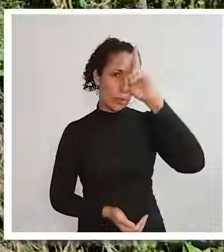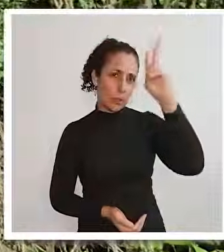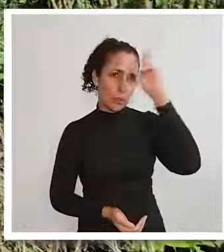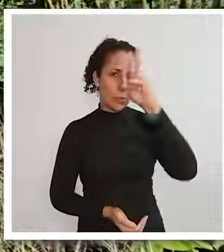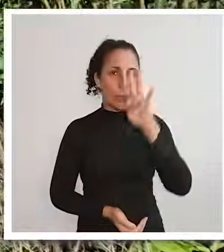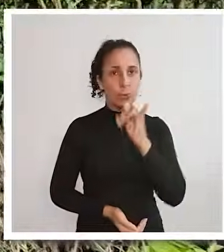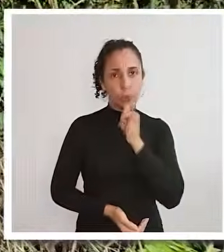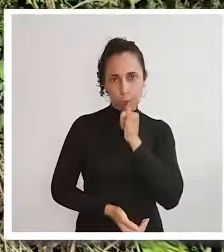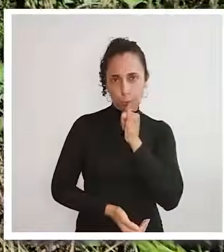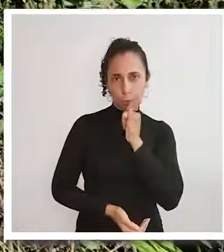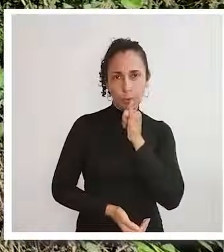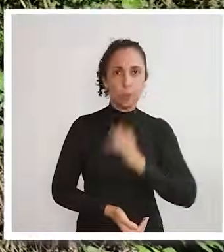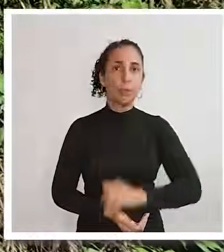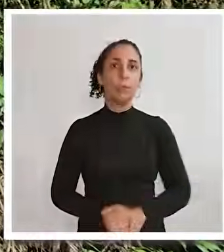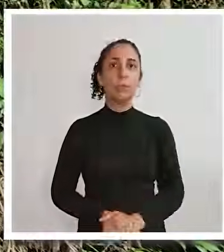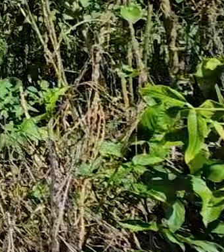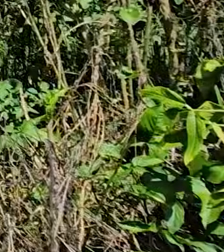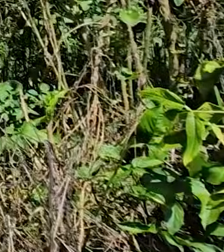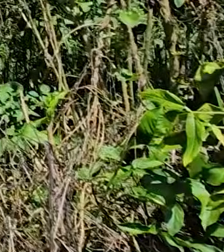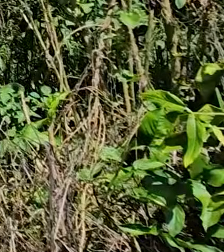Tristeza da nossa história.